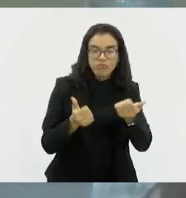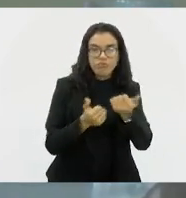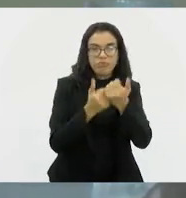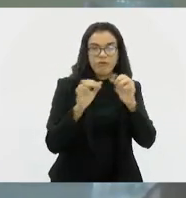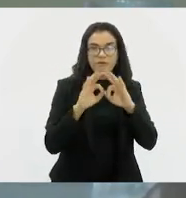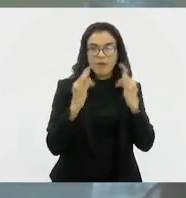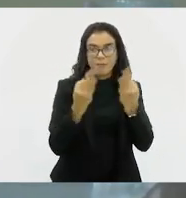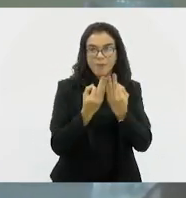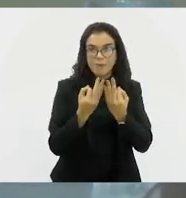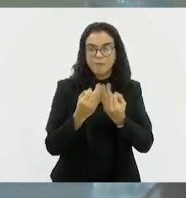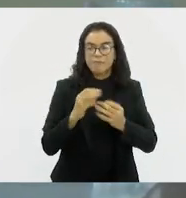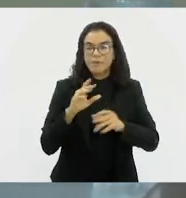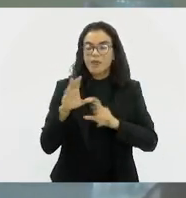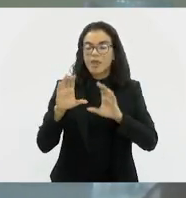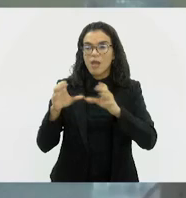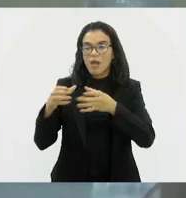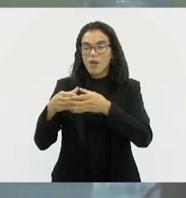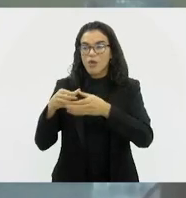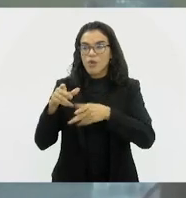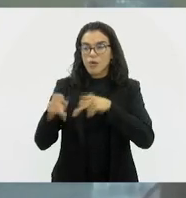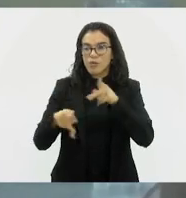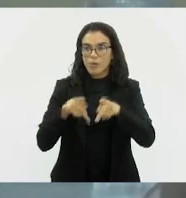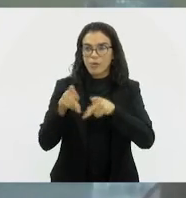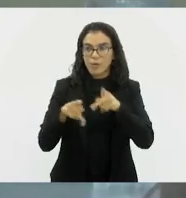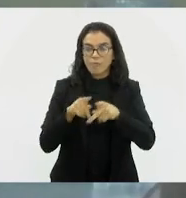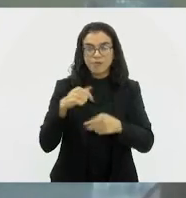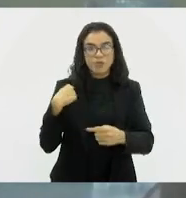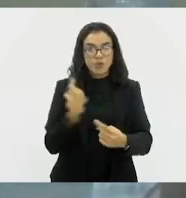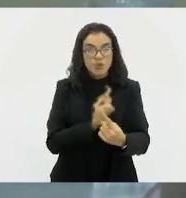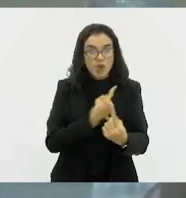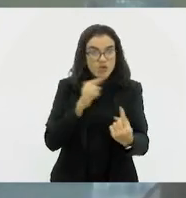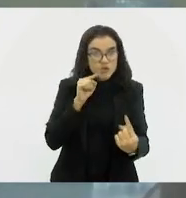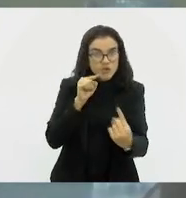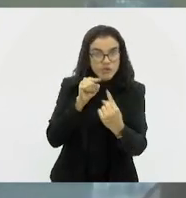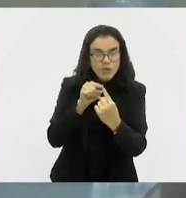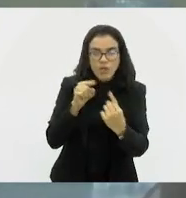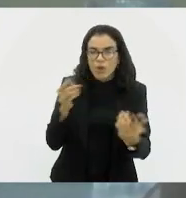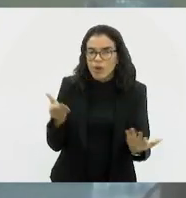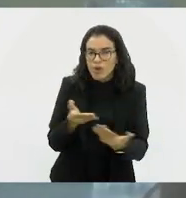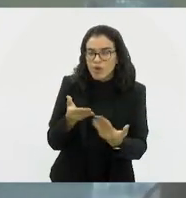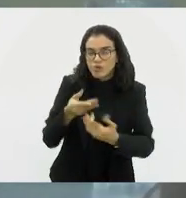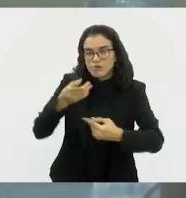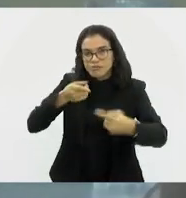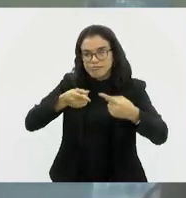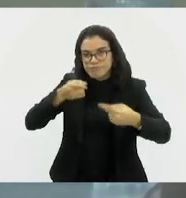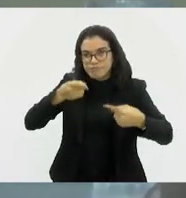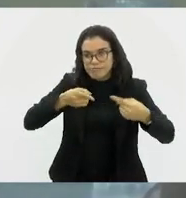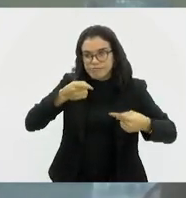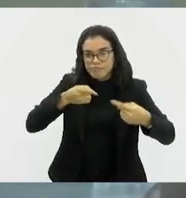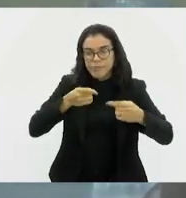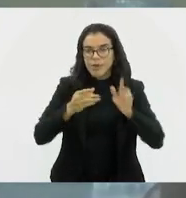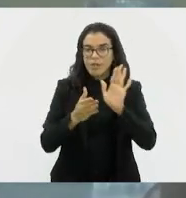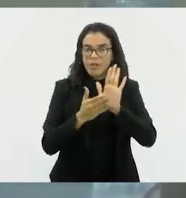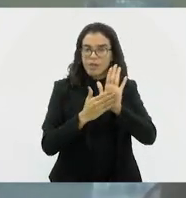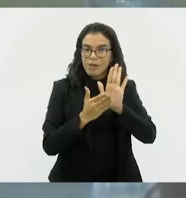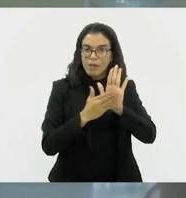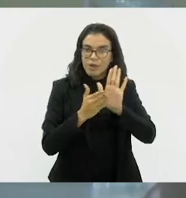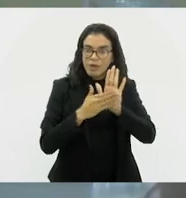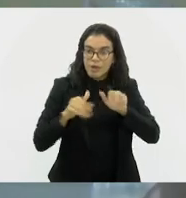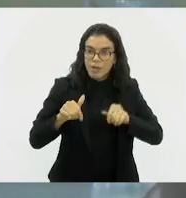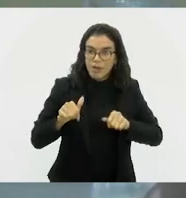e comunidade. Nosso objetivo hoje é debater e propor ações